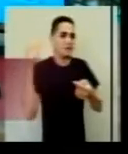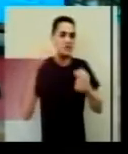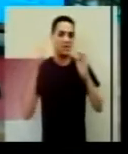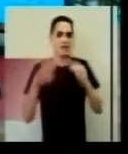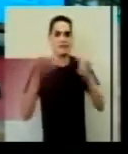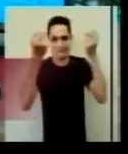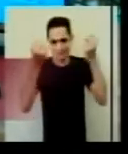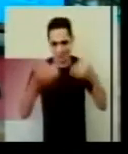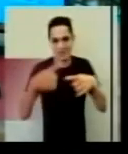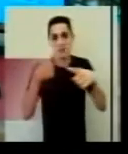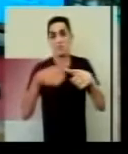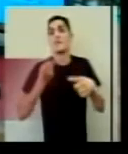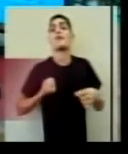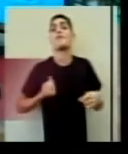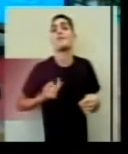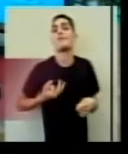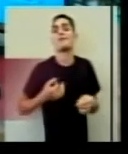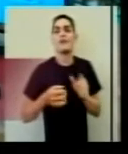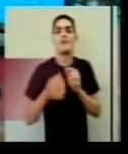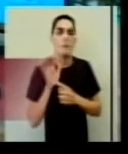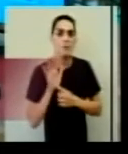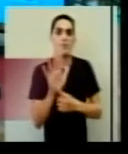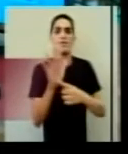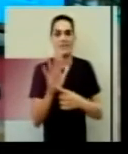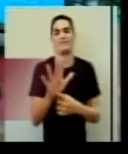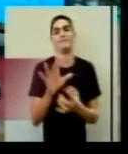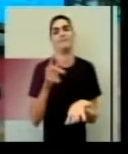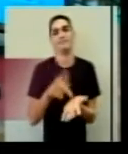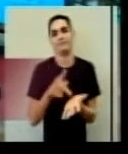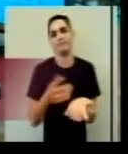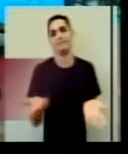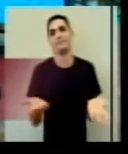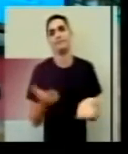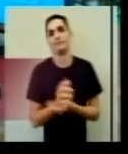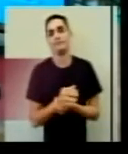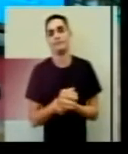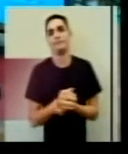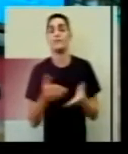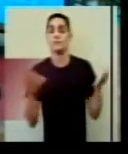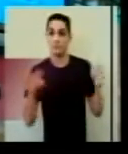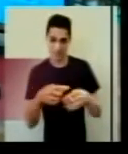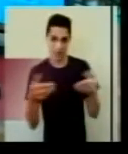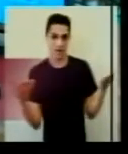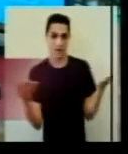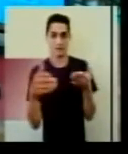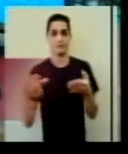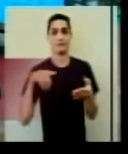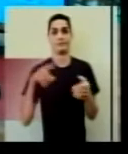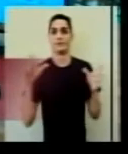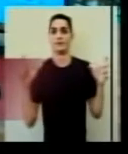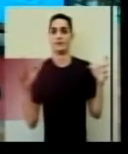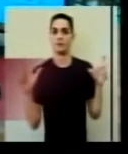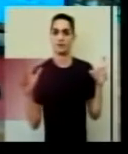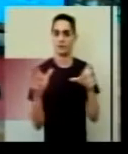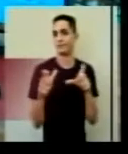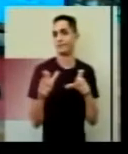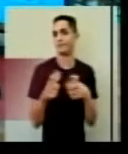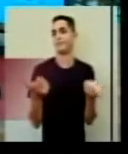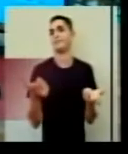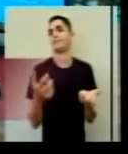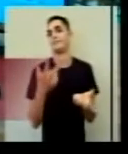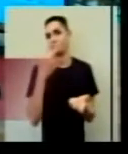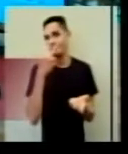estamos no pico, como estamos falando há 3 semanas atrás, duas semanas passadas, é porque os dados estavam revelando